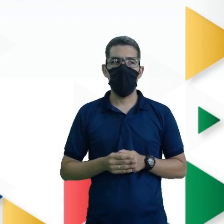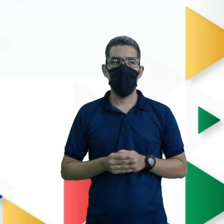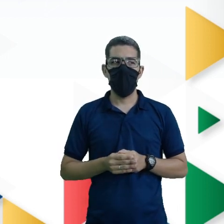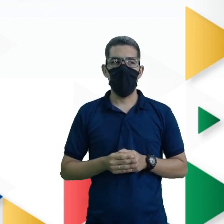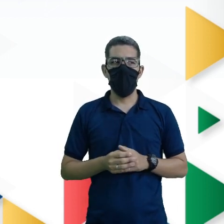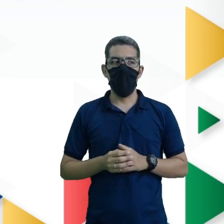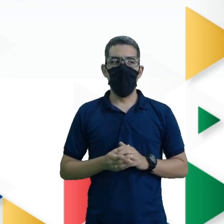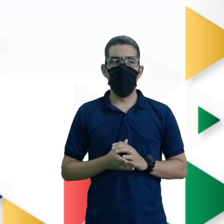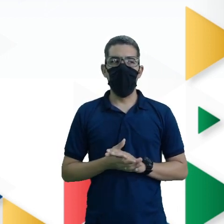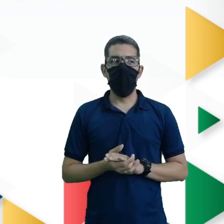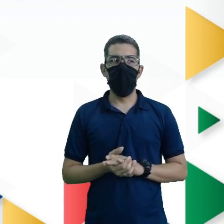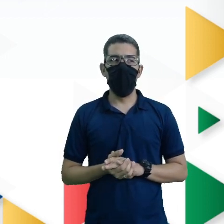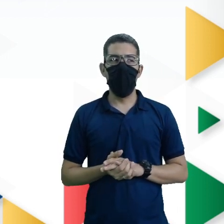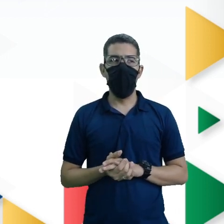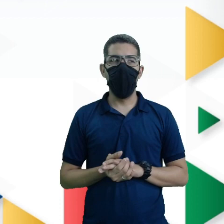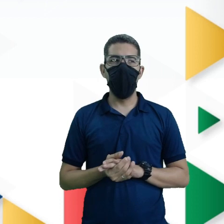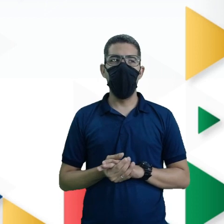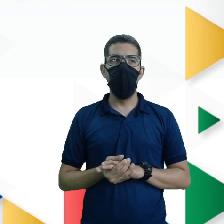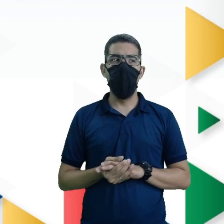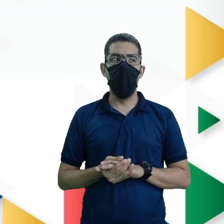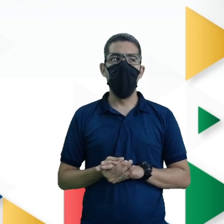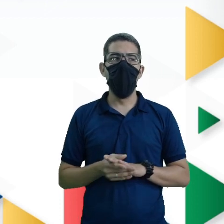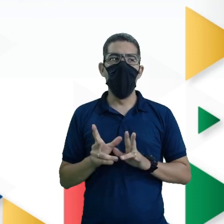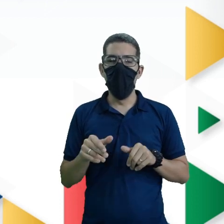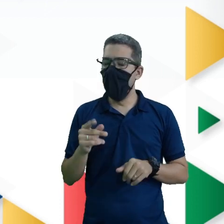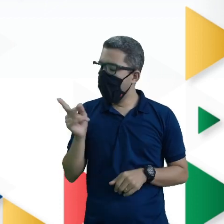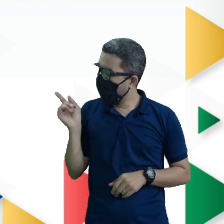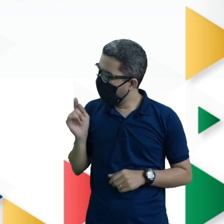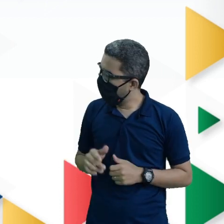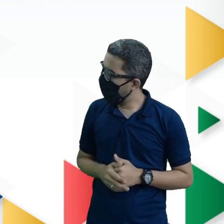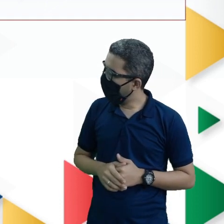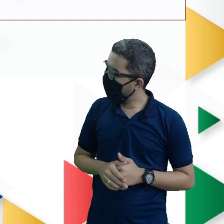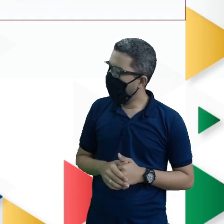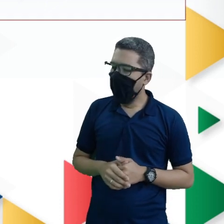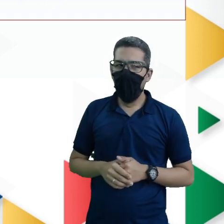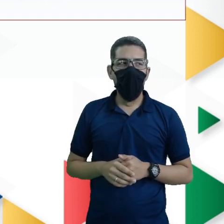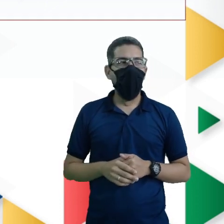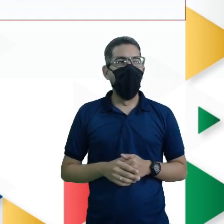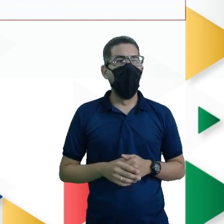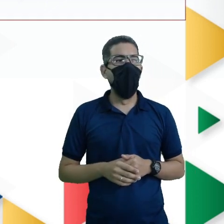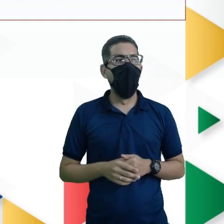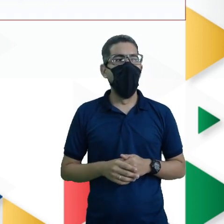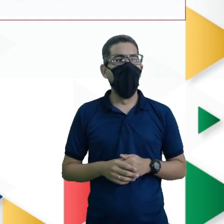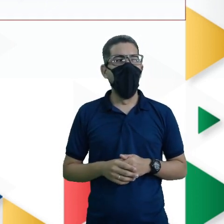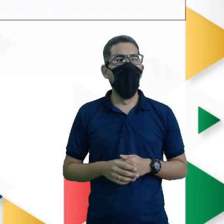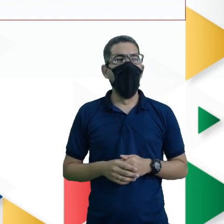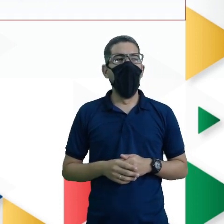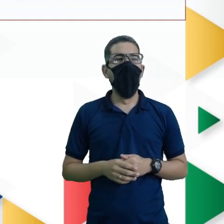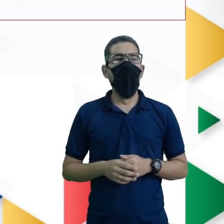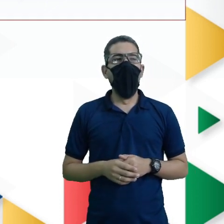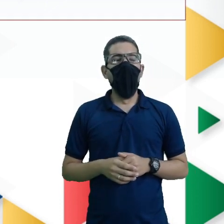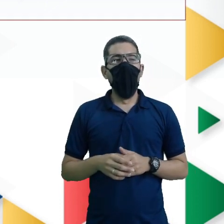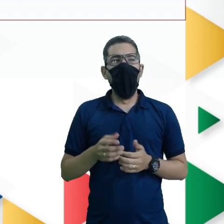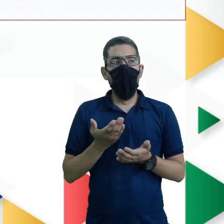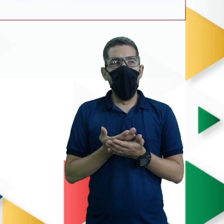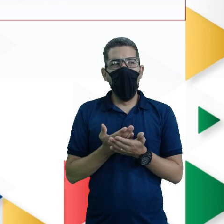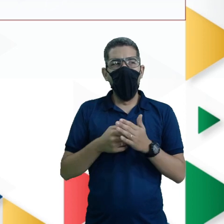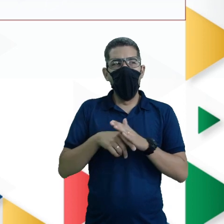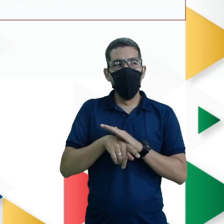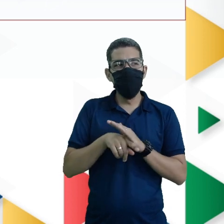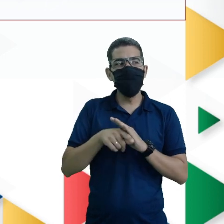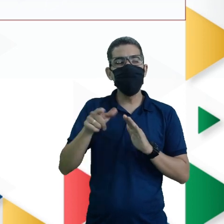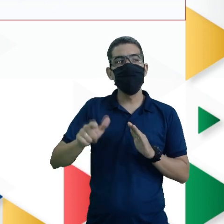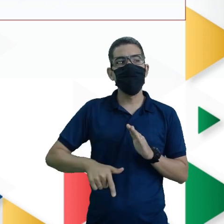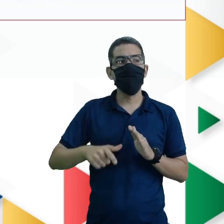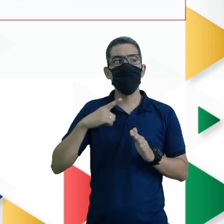1 grau, 60 minutos. Fechou? Do jeito que tá aí na tua telinha. Tranquilo? Agora, depois da revisão, a gente vai mostrar para vocês os